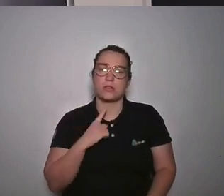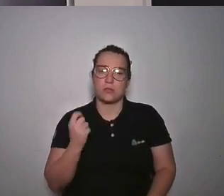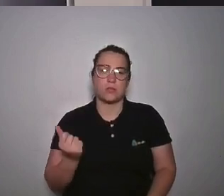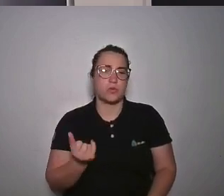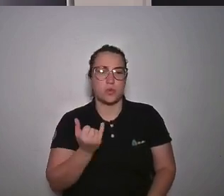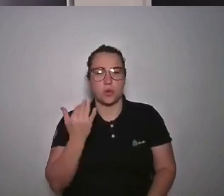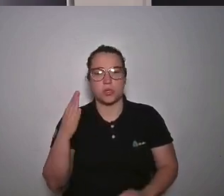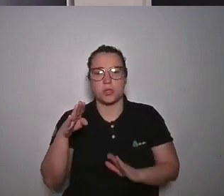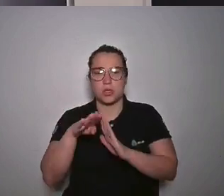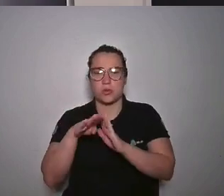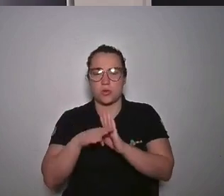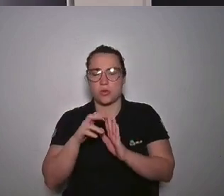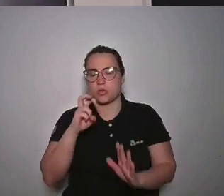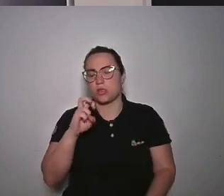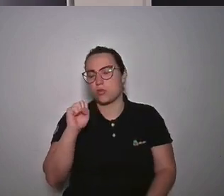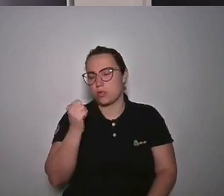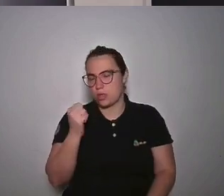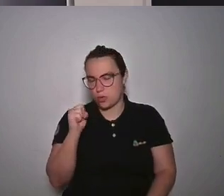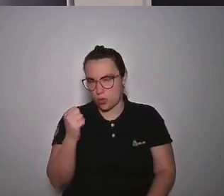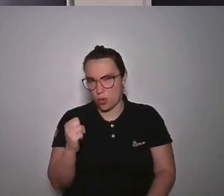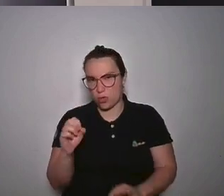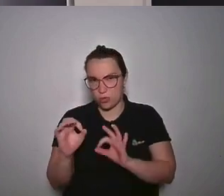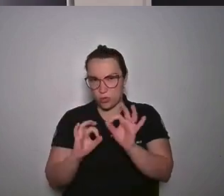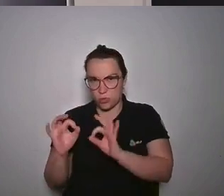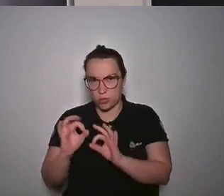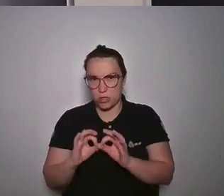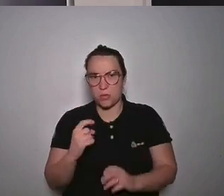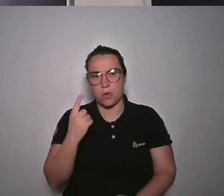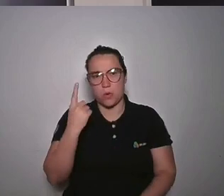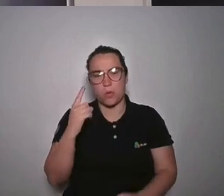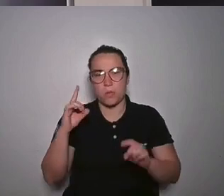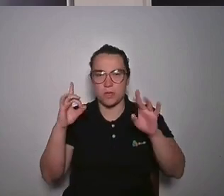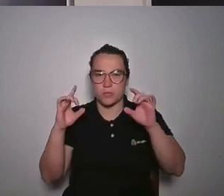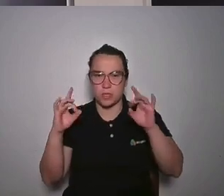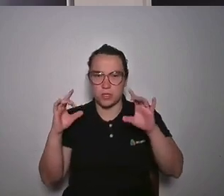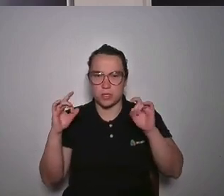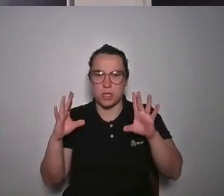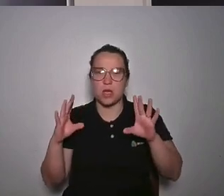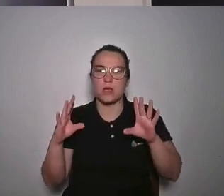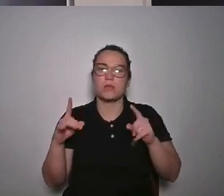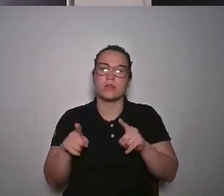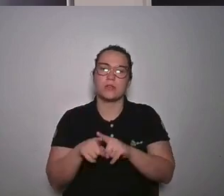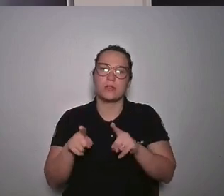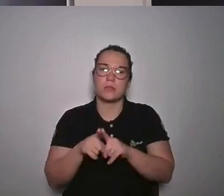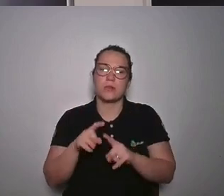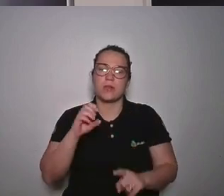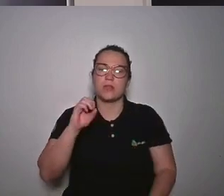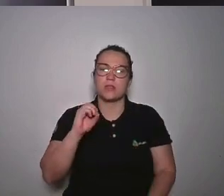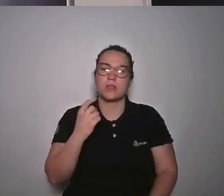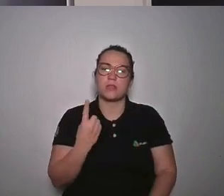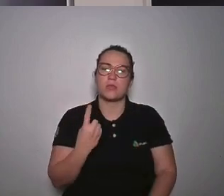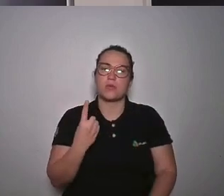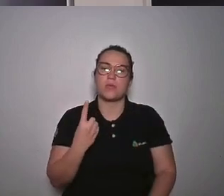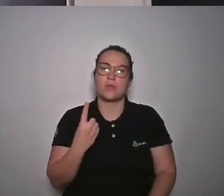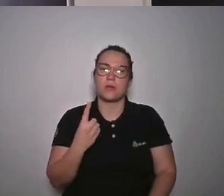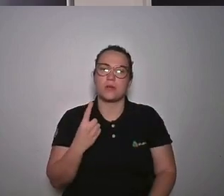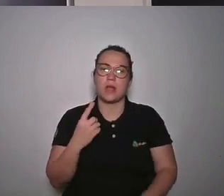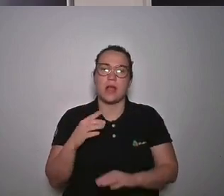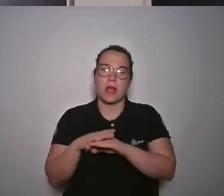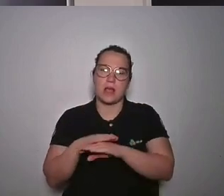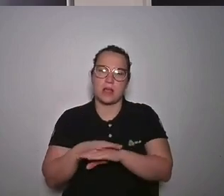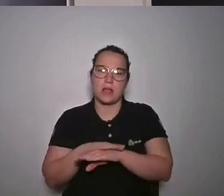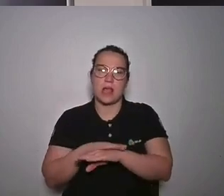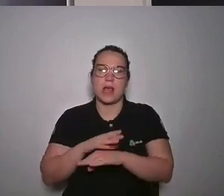programas 58, uma operação especial e 01 reserva de contingência. Essa